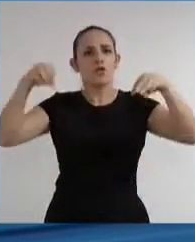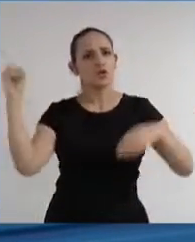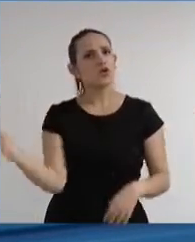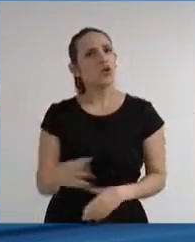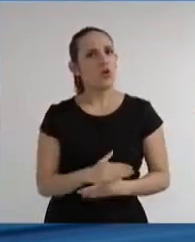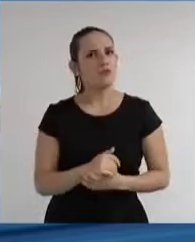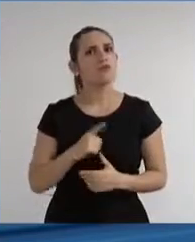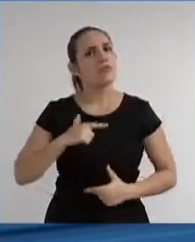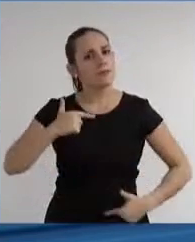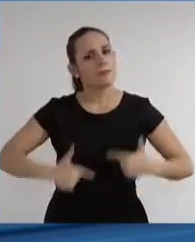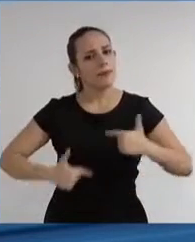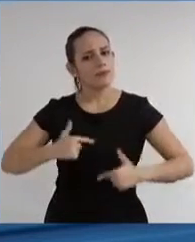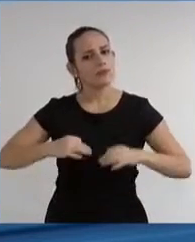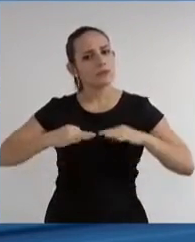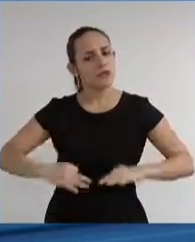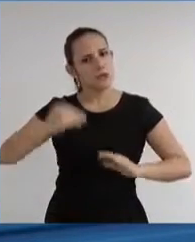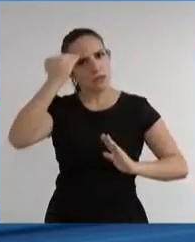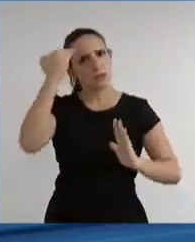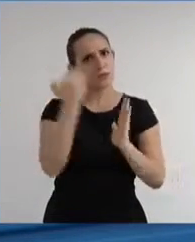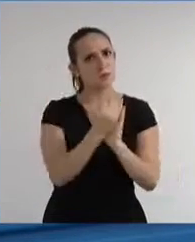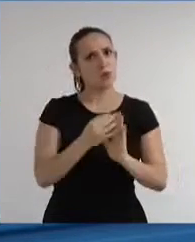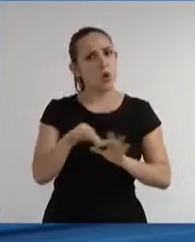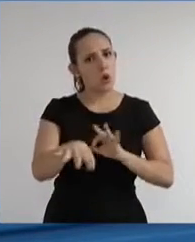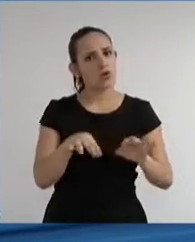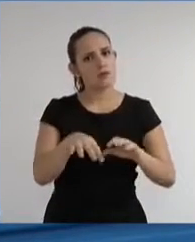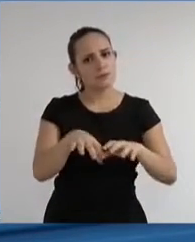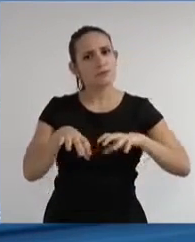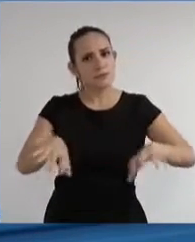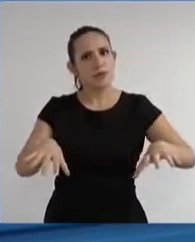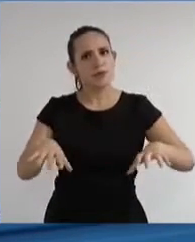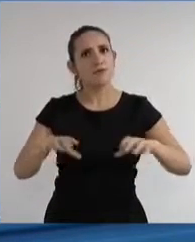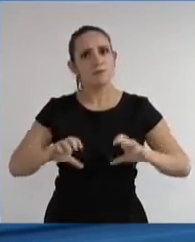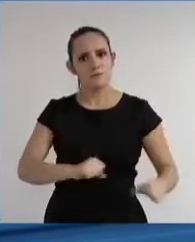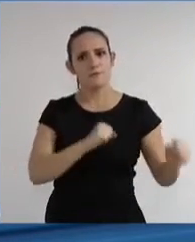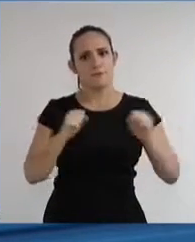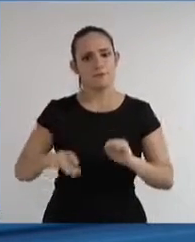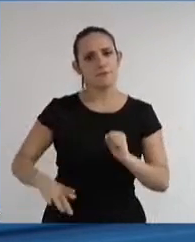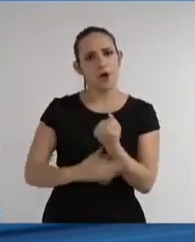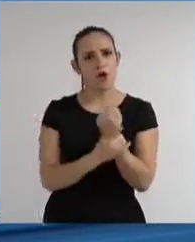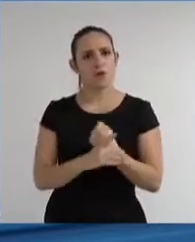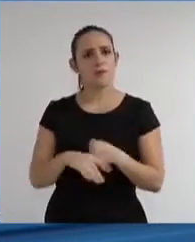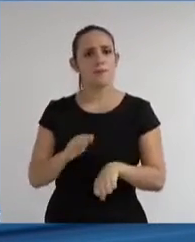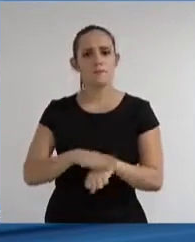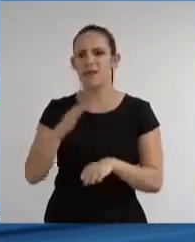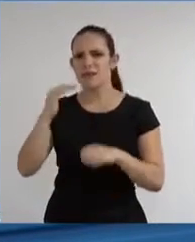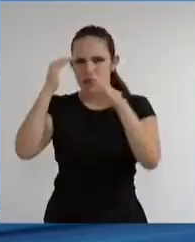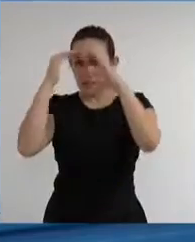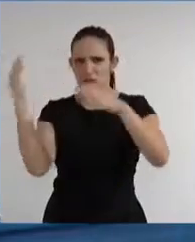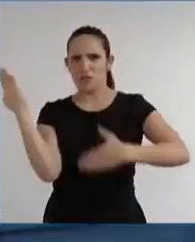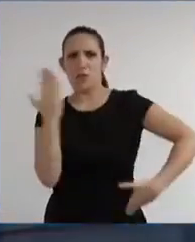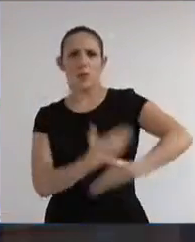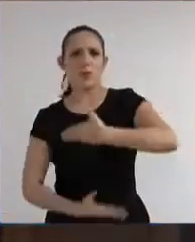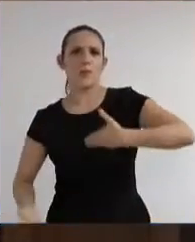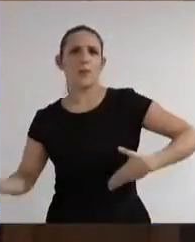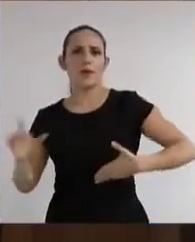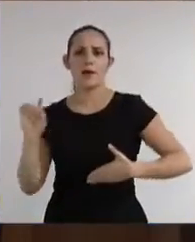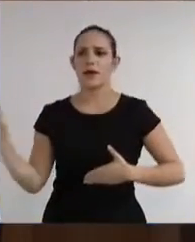a política como referência, fortalecida e, principalmente, o respeito